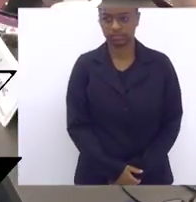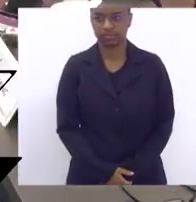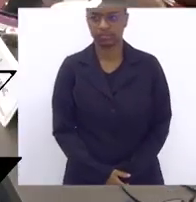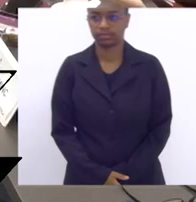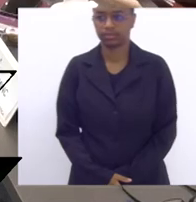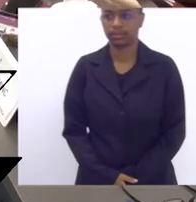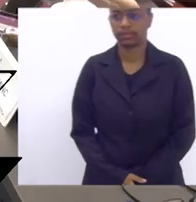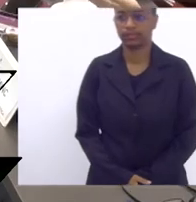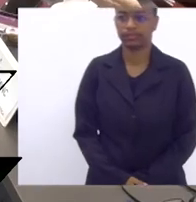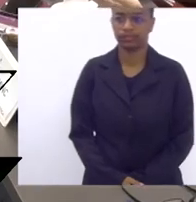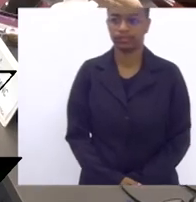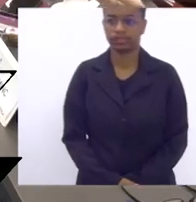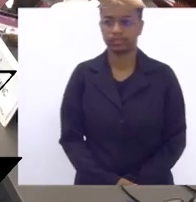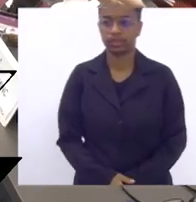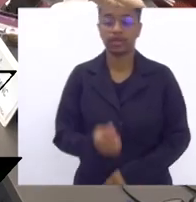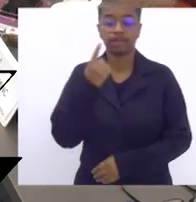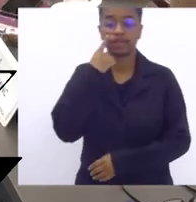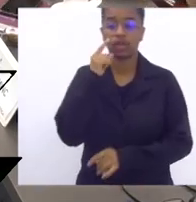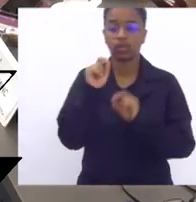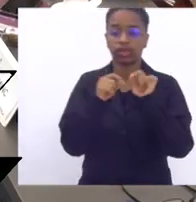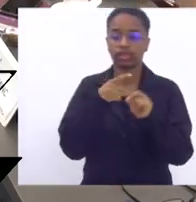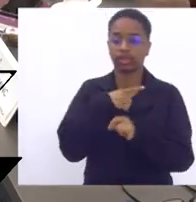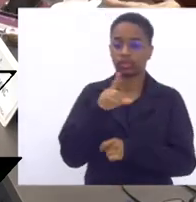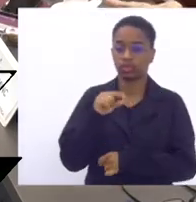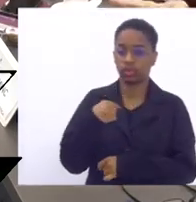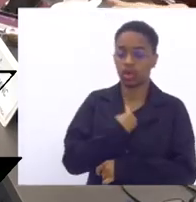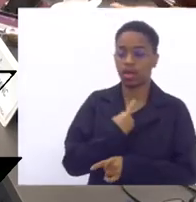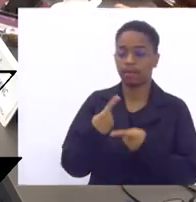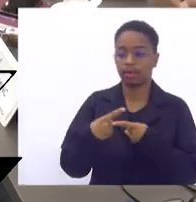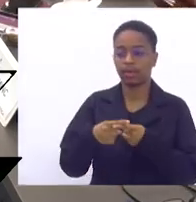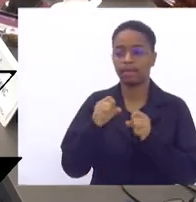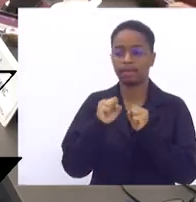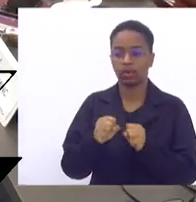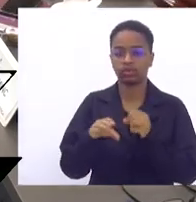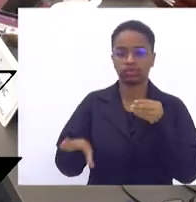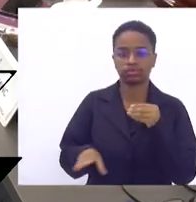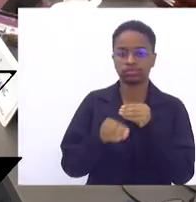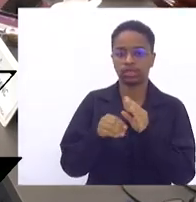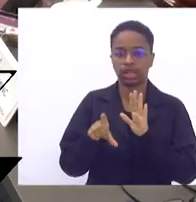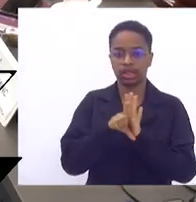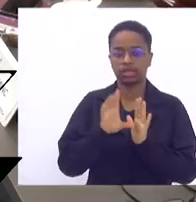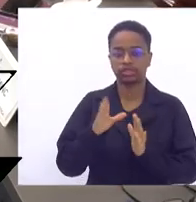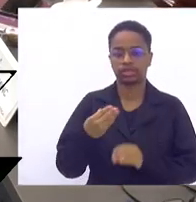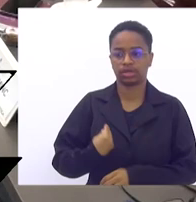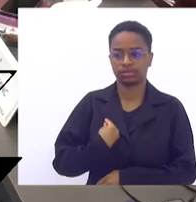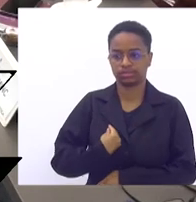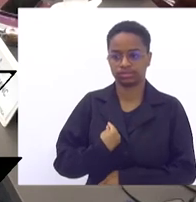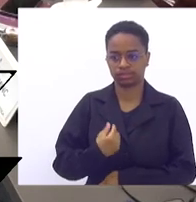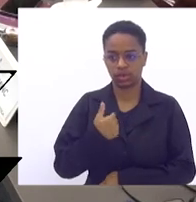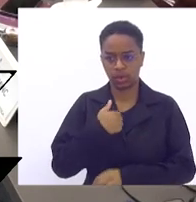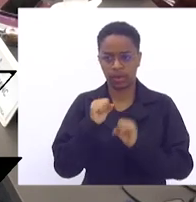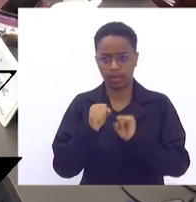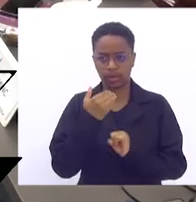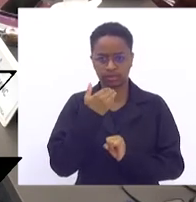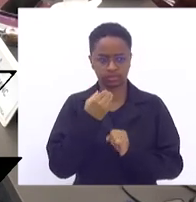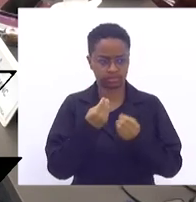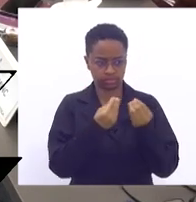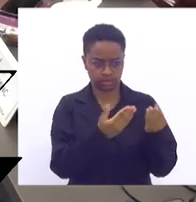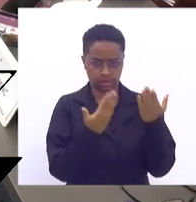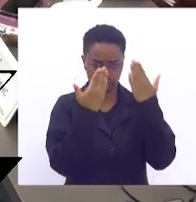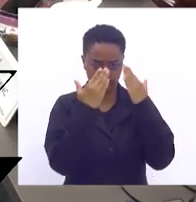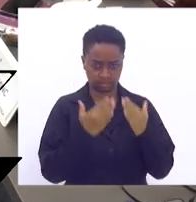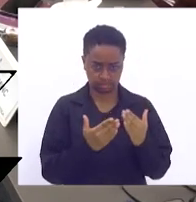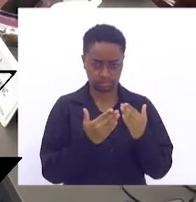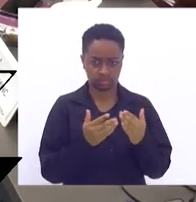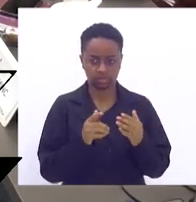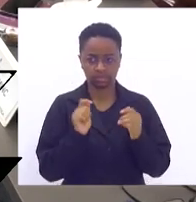o nosso projeto pode acrescentar à lei existente. Mesma posso dar coisa. Vista conjunta, então, a deputada Verônica e o deputado Luiz Paulo para tentar esse acerto